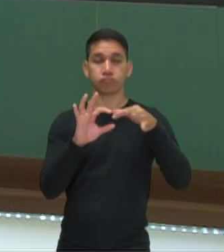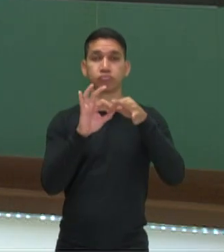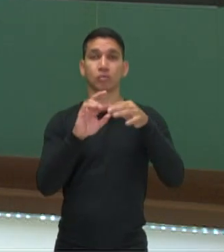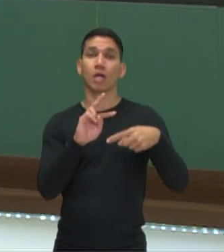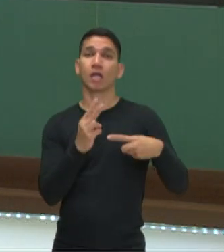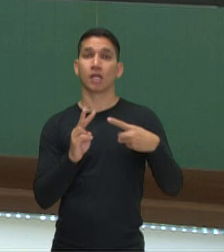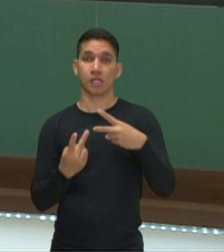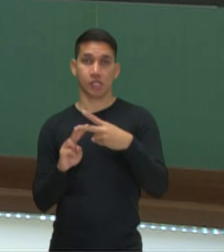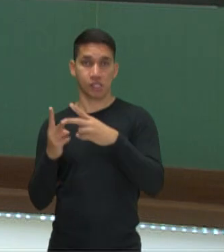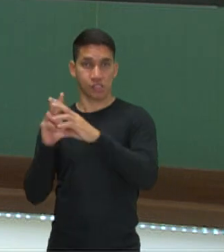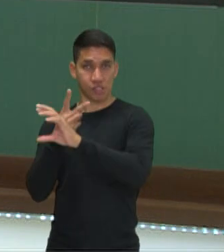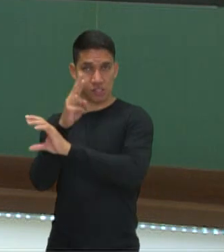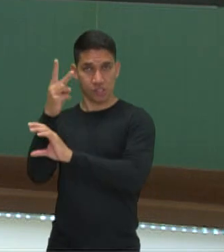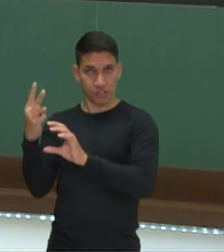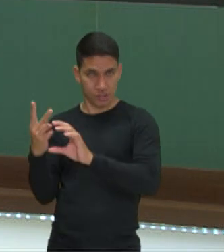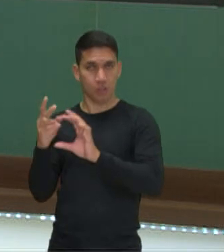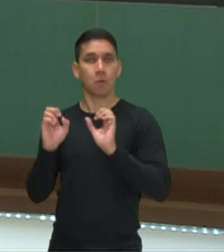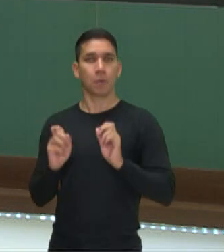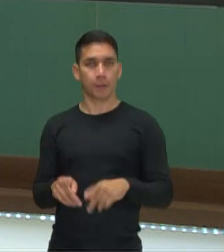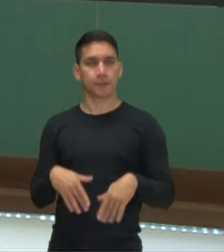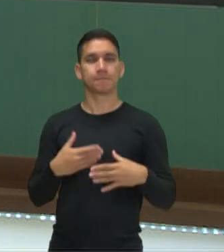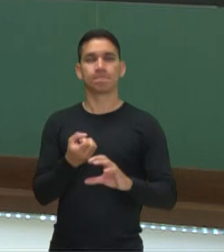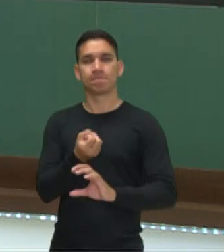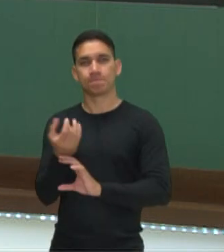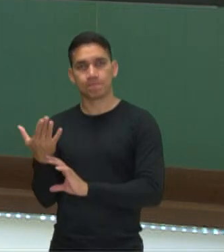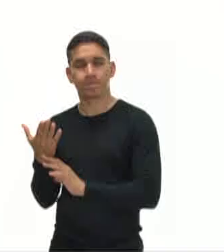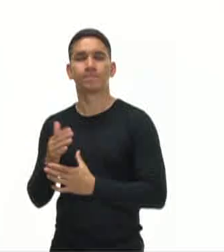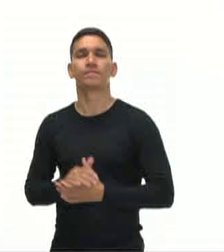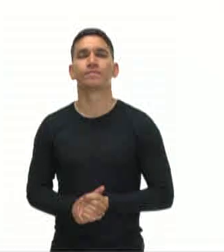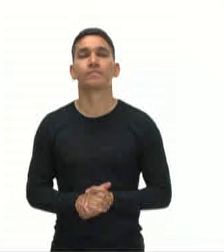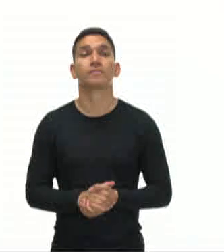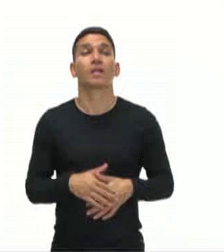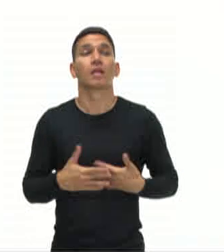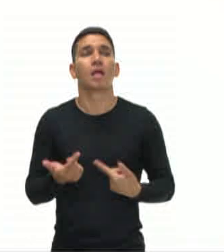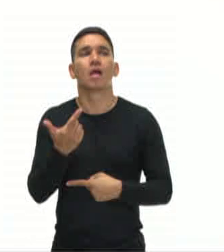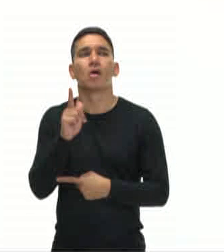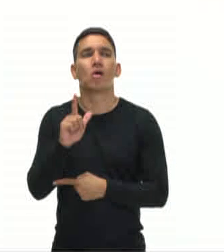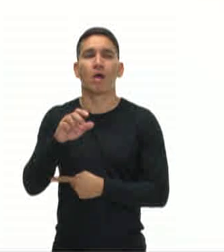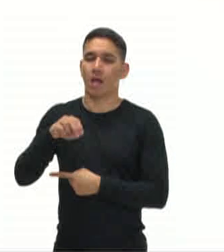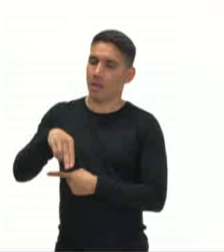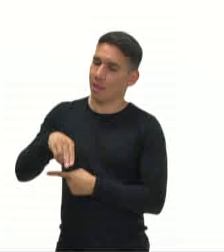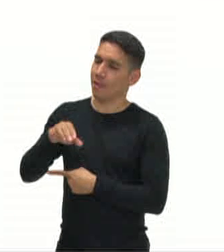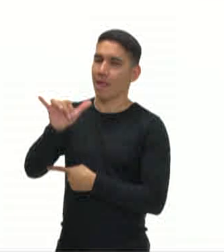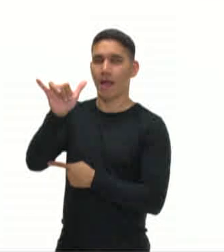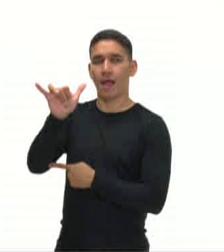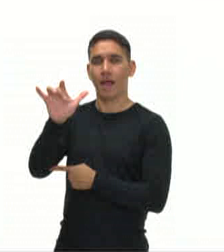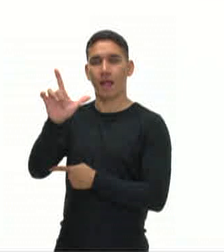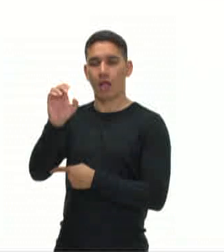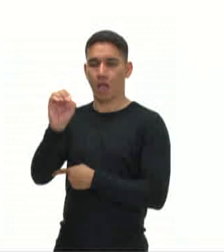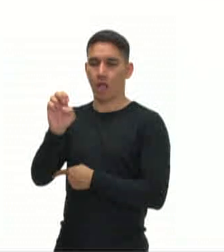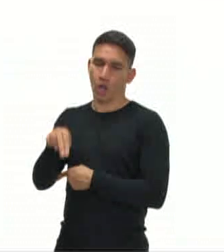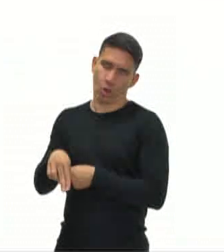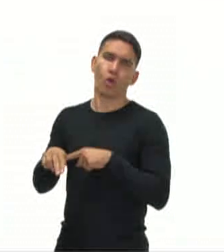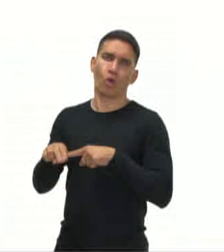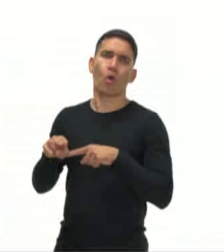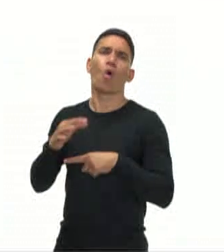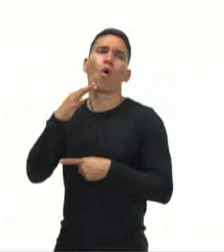aqui, tá? Polietileno. Muito bem. O nylon em português, claro, do Brasil,